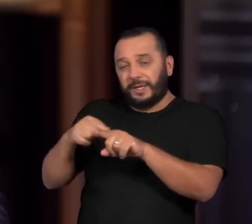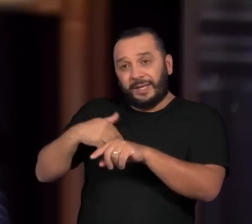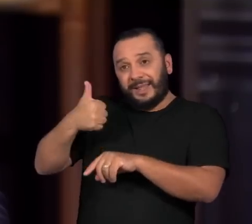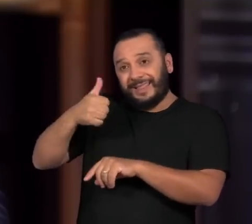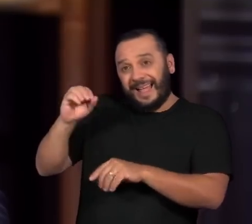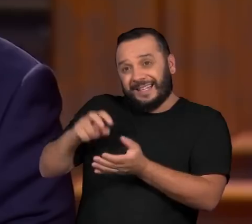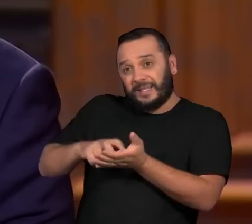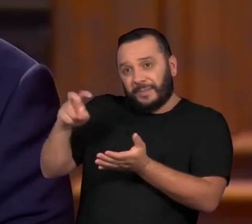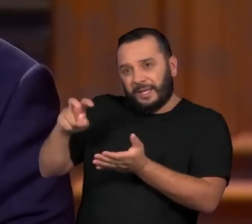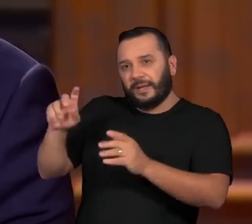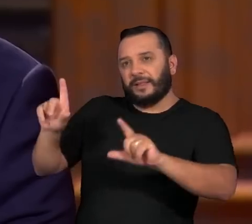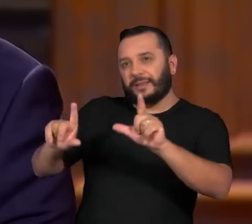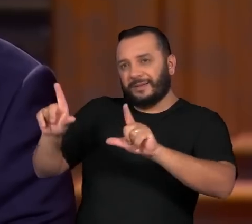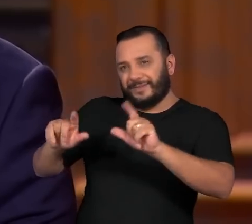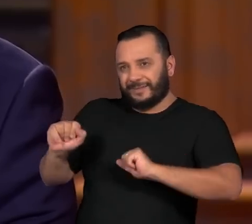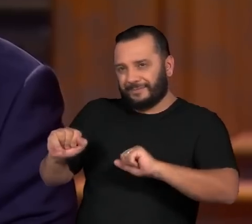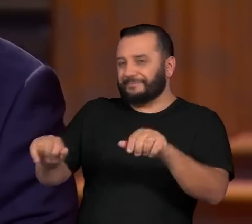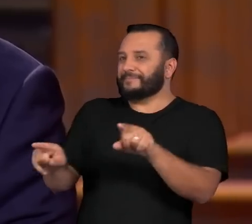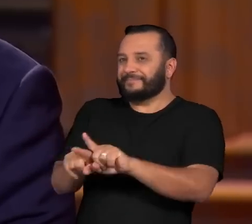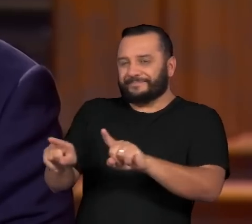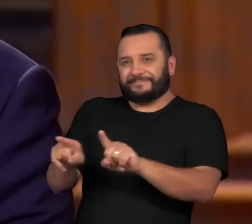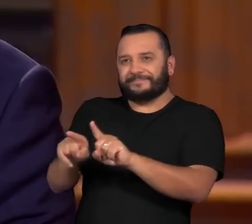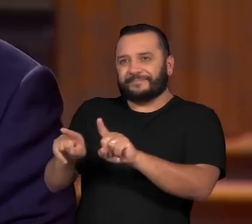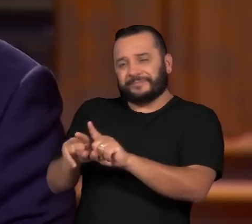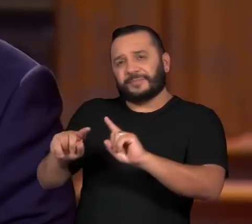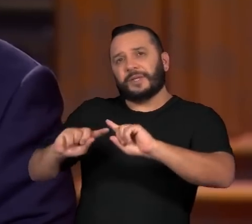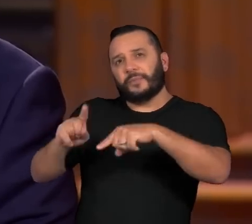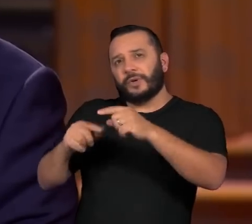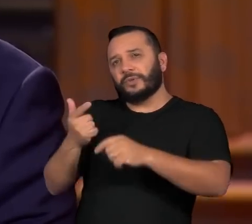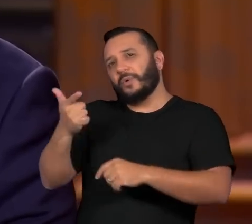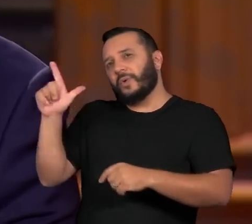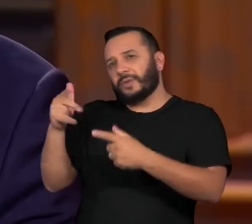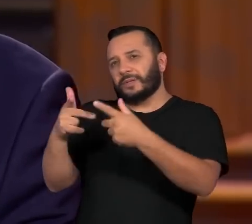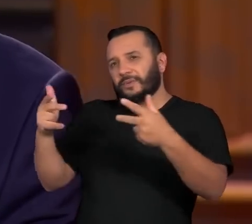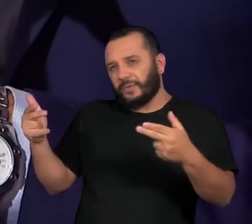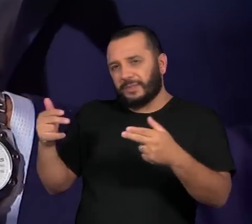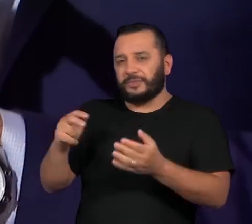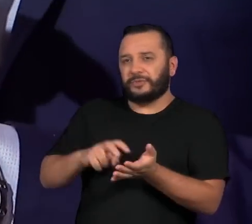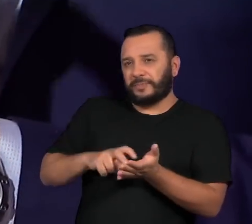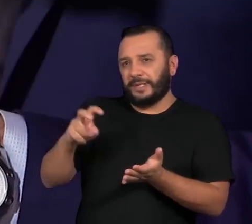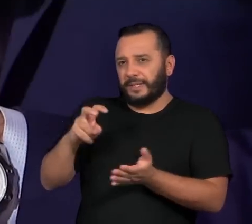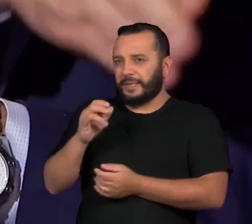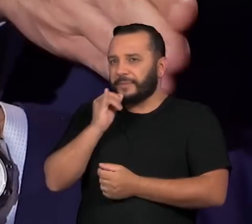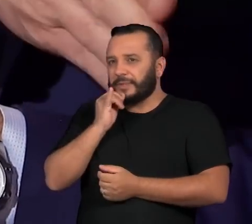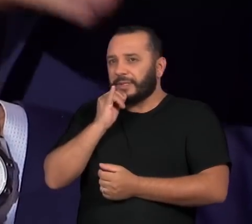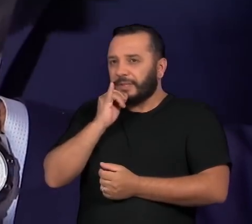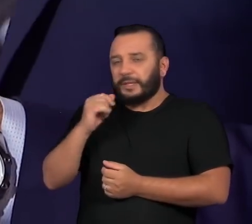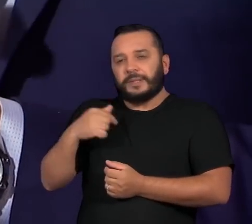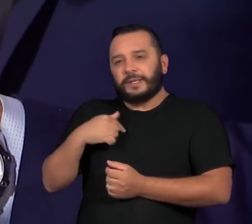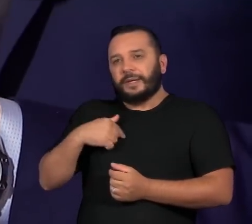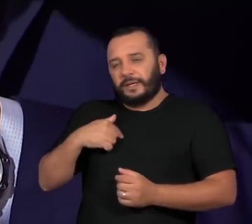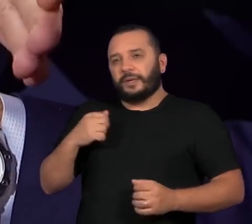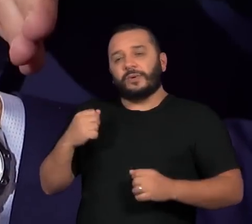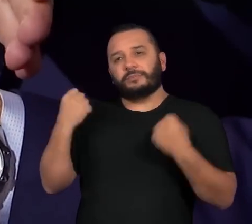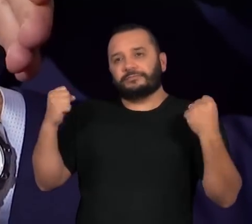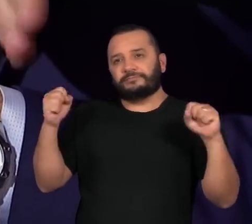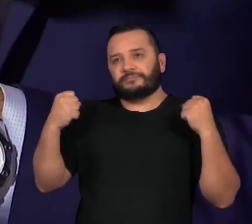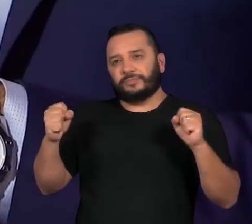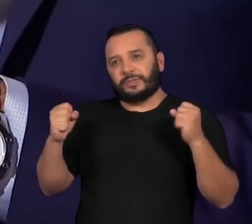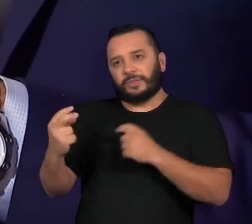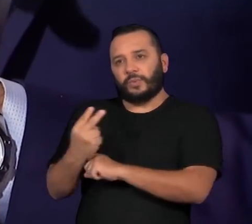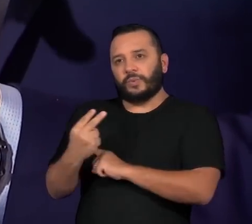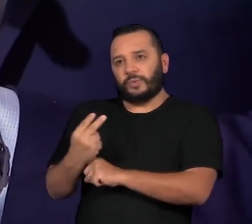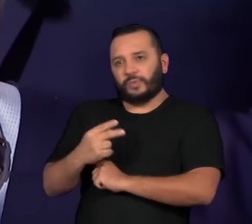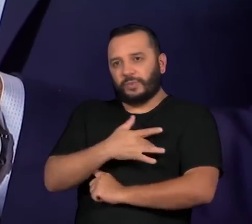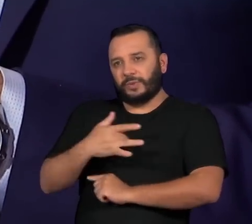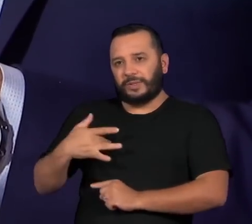da manhã, e a partir dali eu faço as outras programações. De manhã, por exemplo, fazer uma esteira, cuidar da saúde,